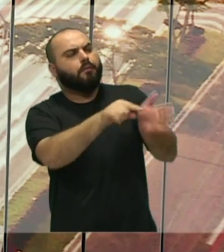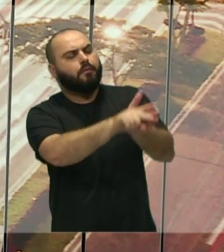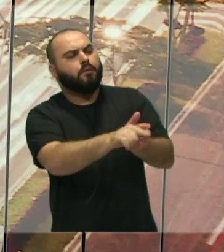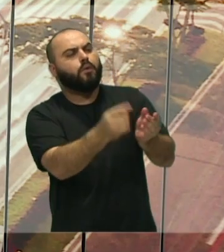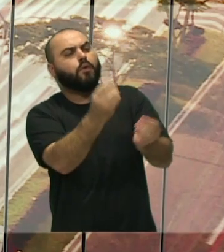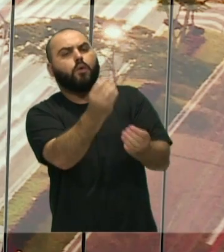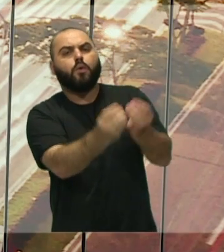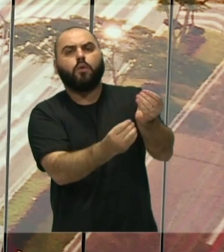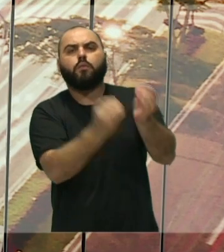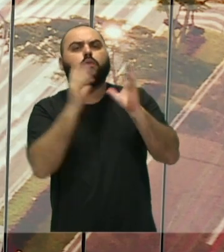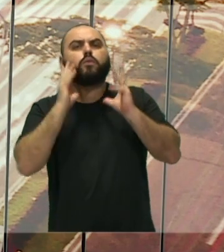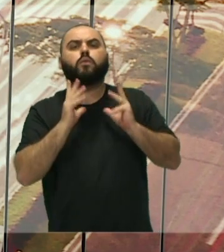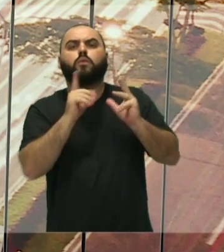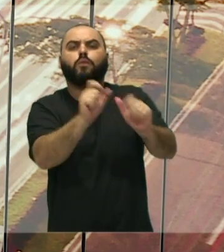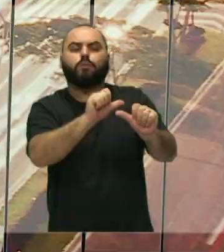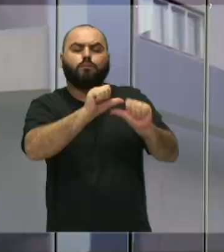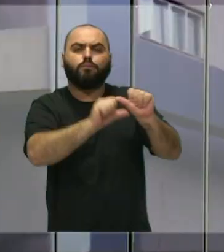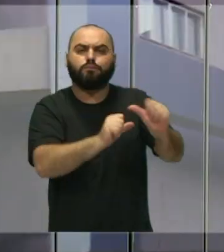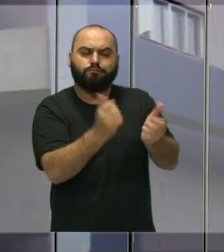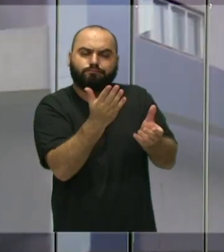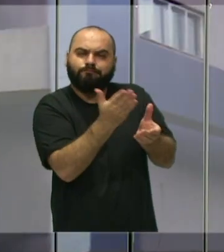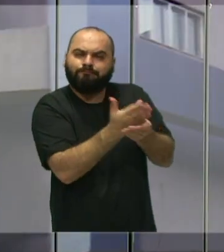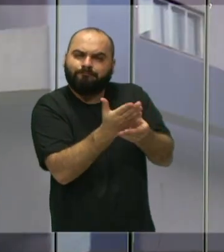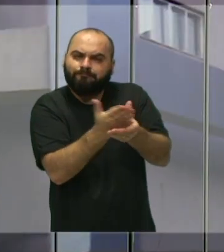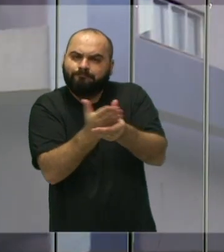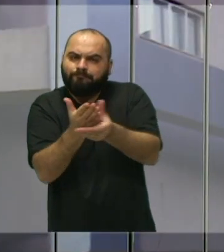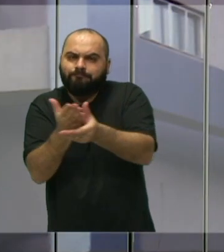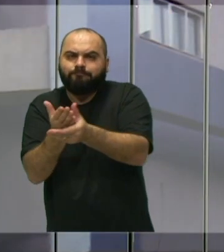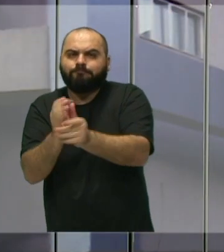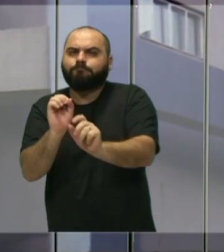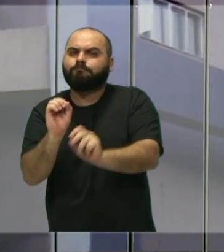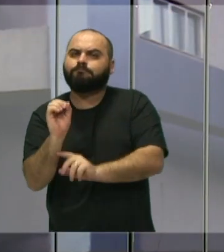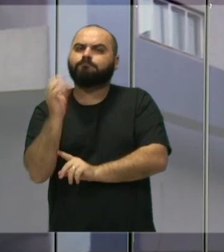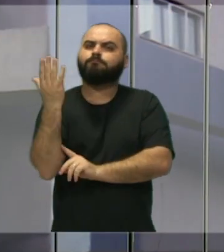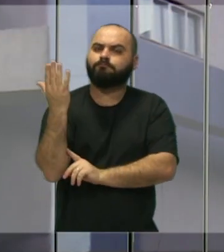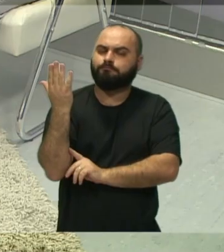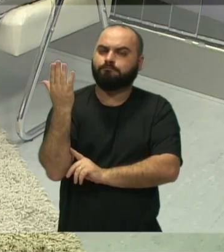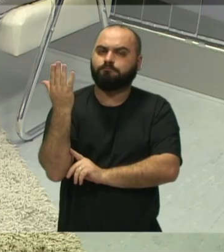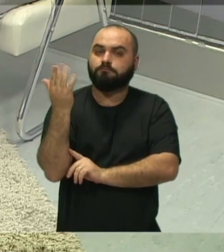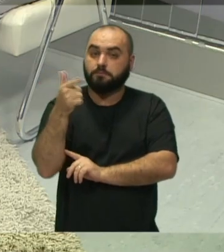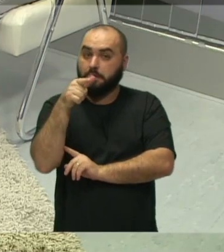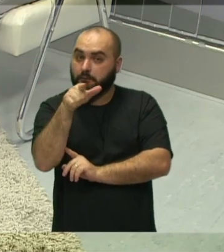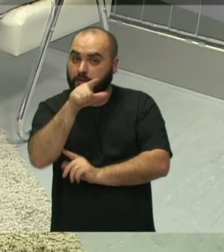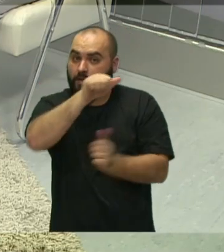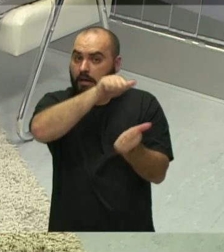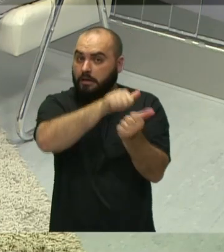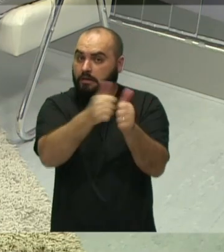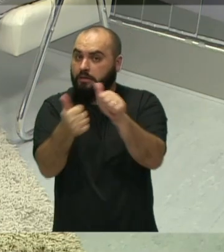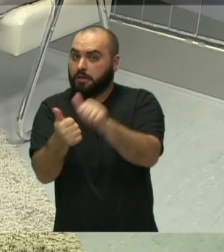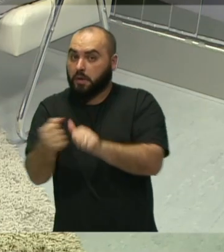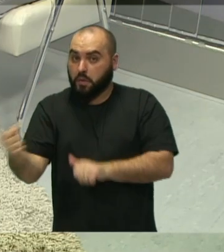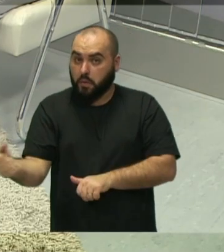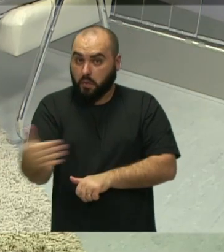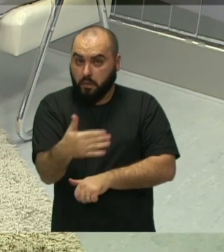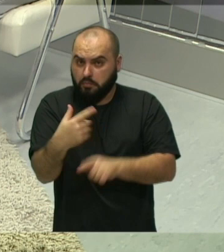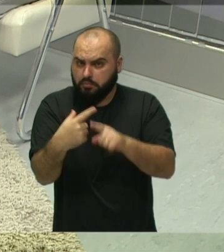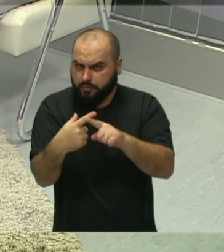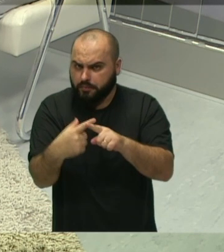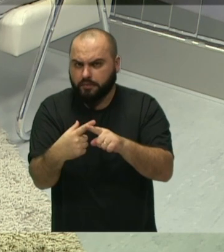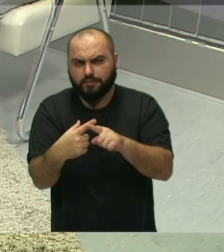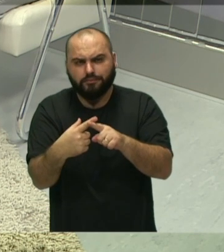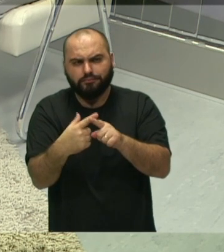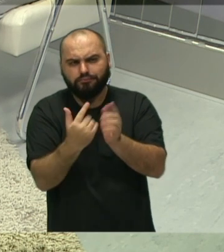esse processo, né? Os fatores que foram determinantes e como é que o senhor está se adaptando a esse novo posicionamento, porque o senhor também, a